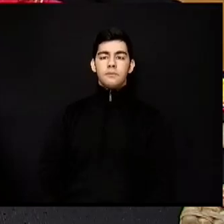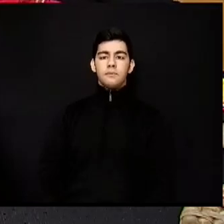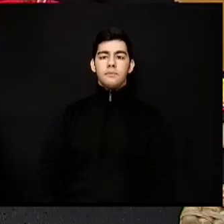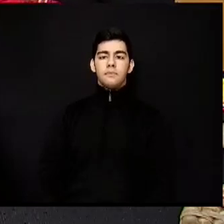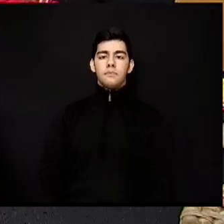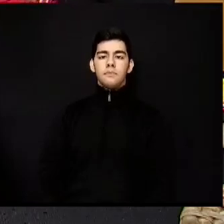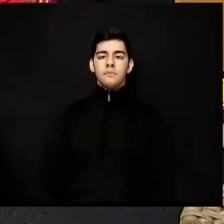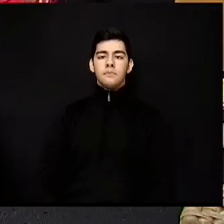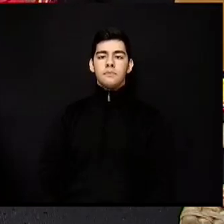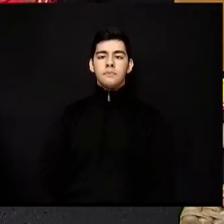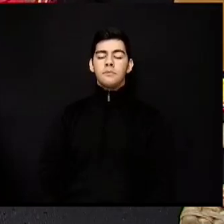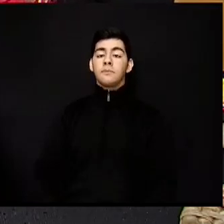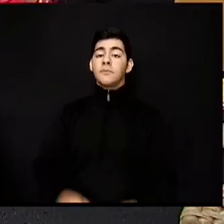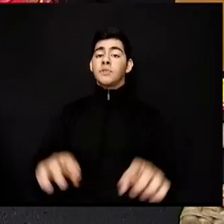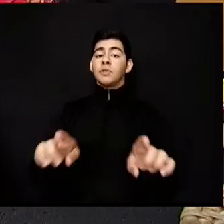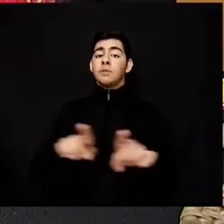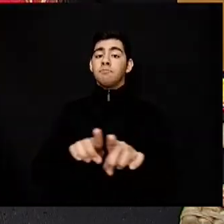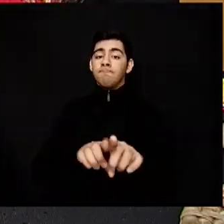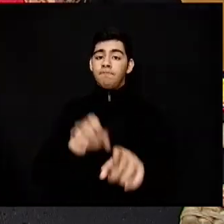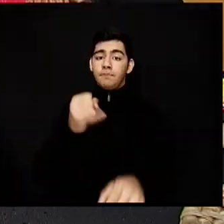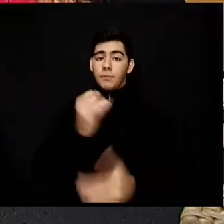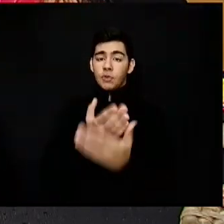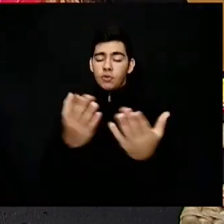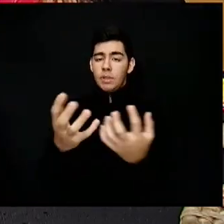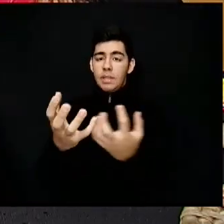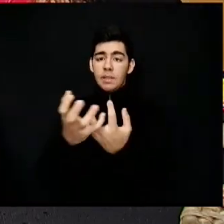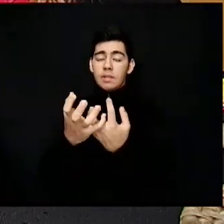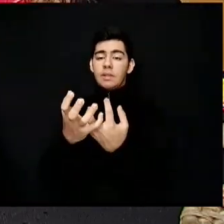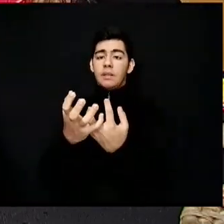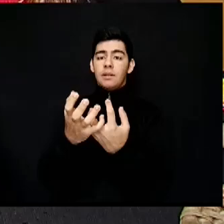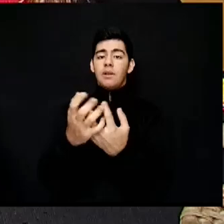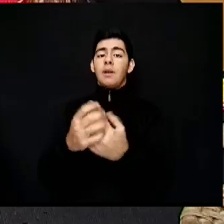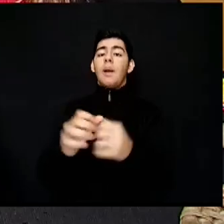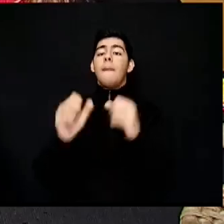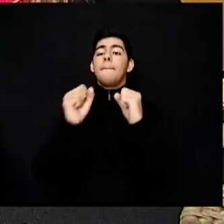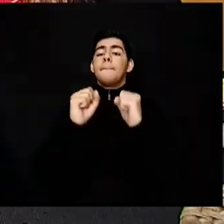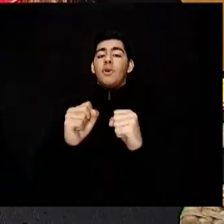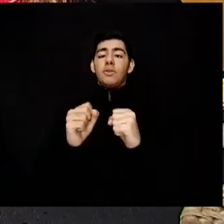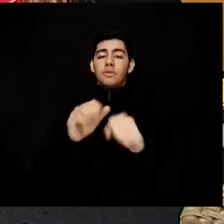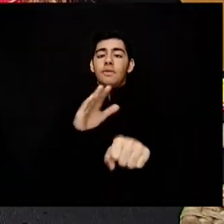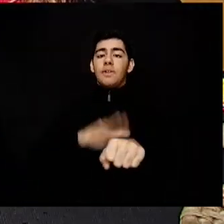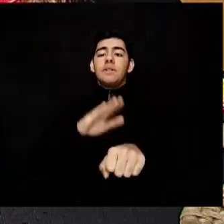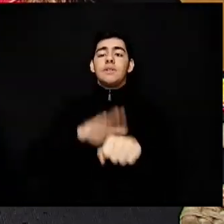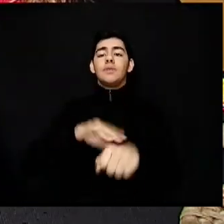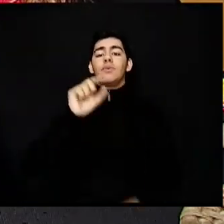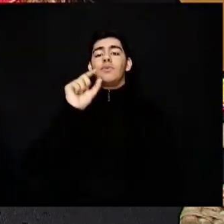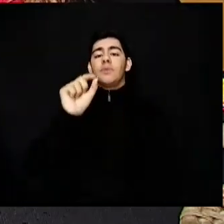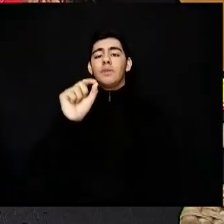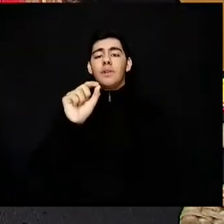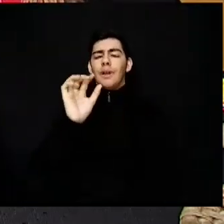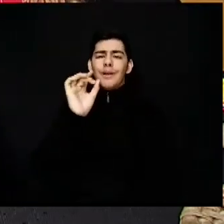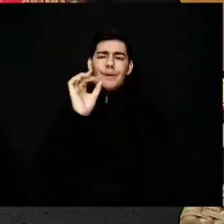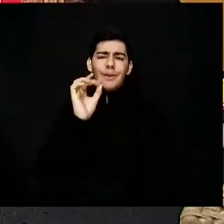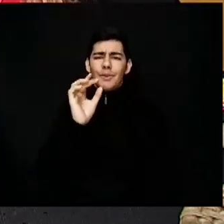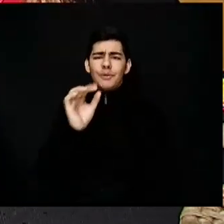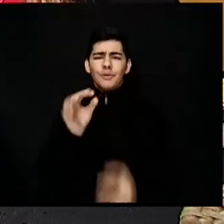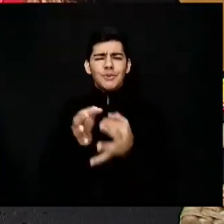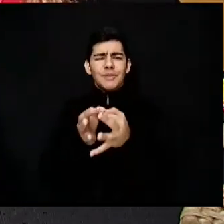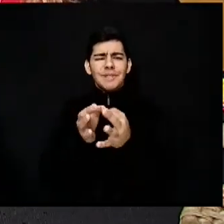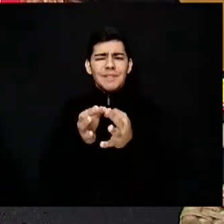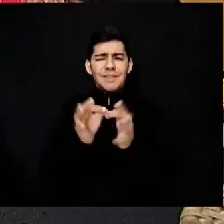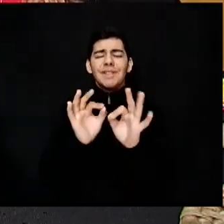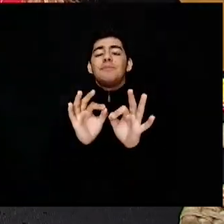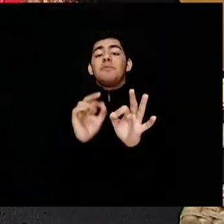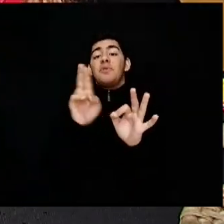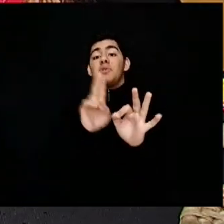Também, se quiser não fazer ele todo e fazer menorzinho para poder fazer uma pulseira ou uma